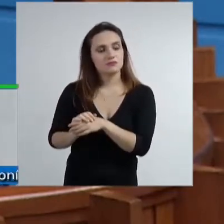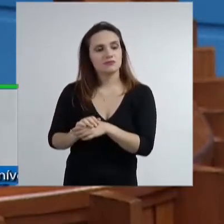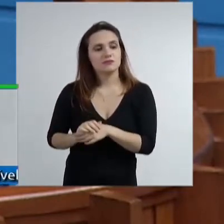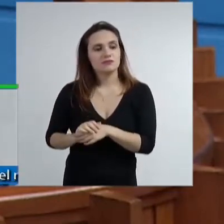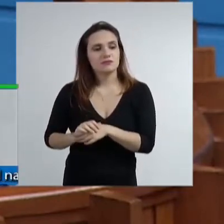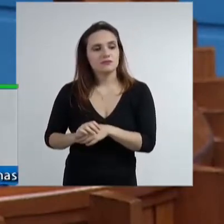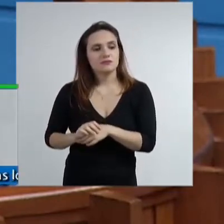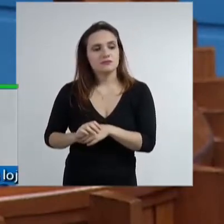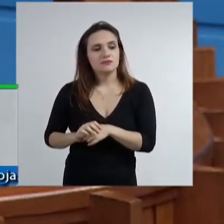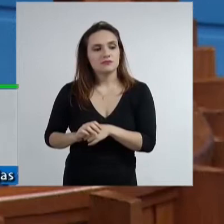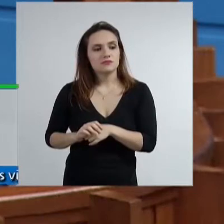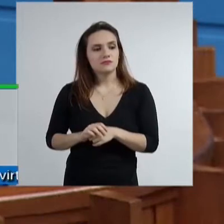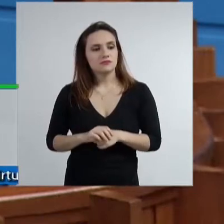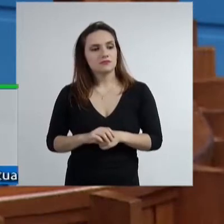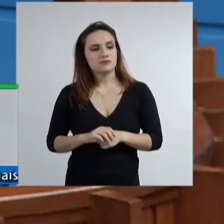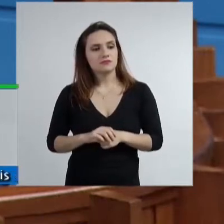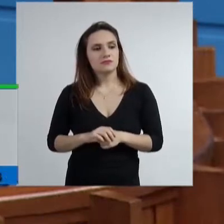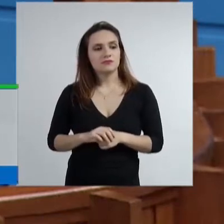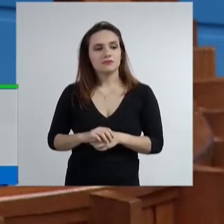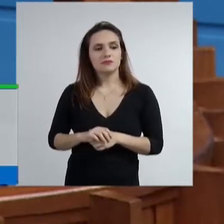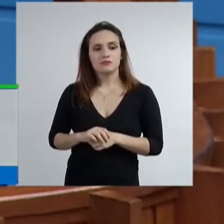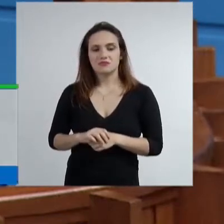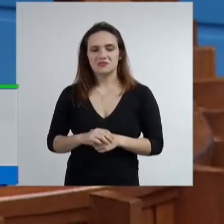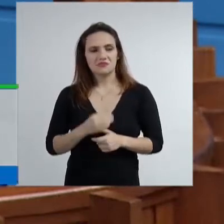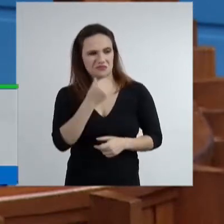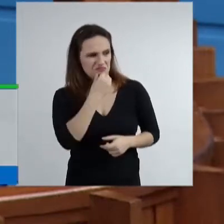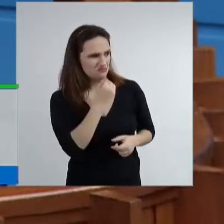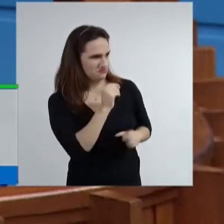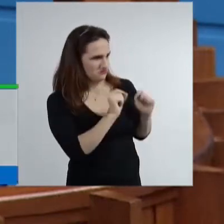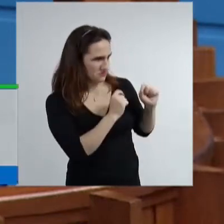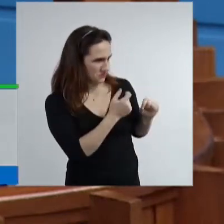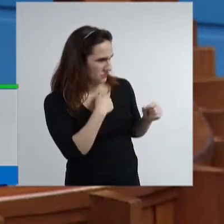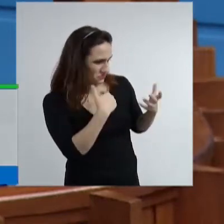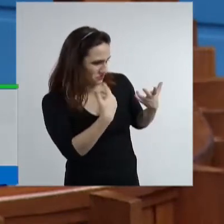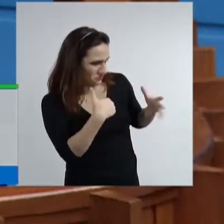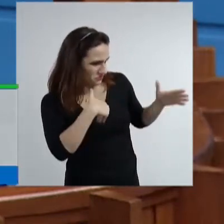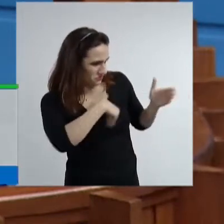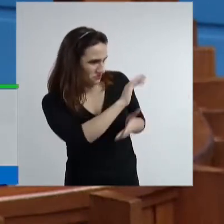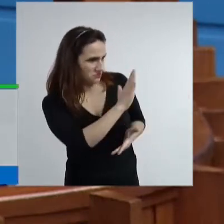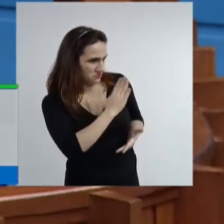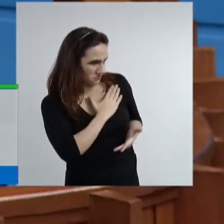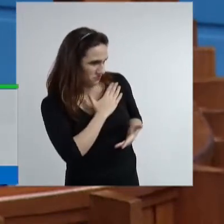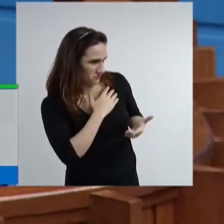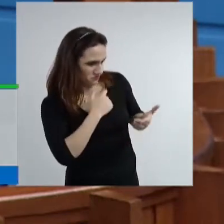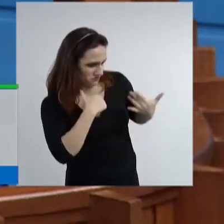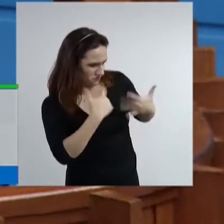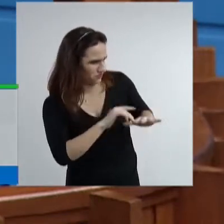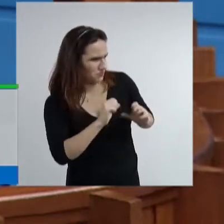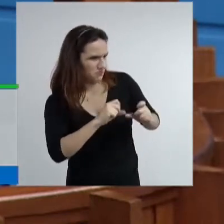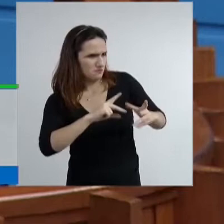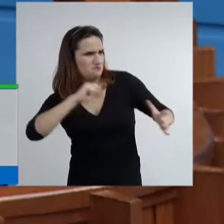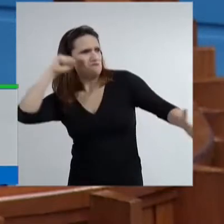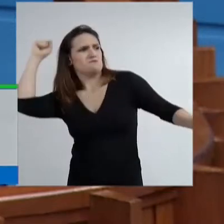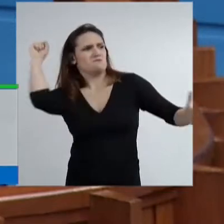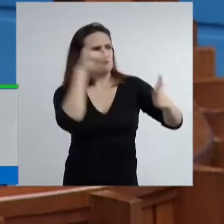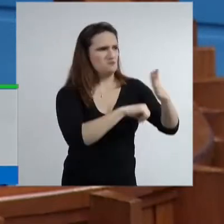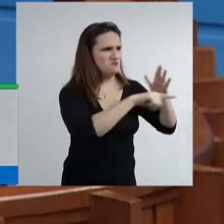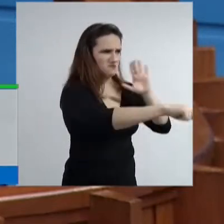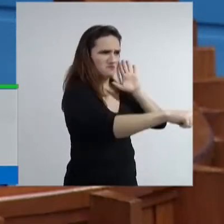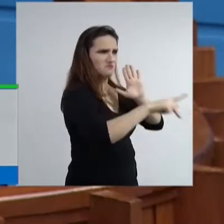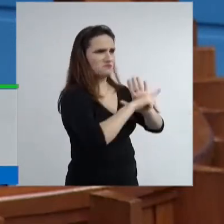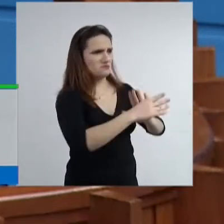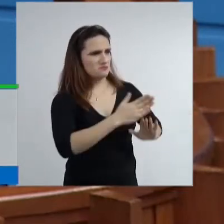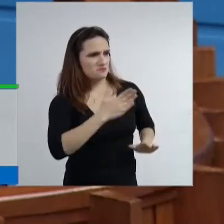aceitam isso e acabam usando da violência, como se a mulher fosse posse eterna